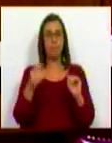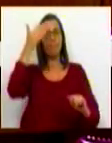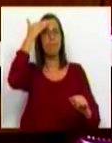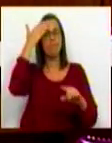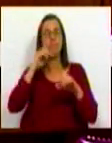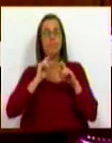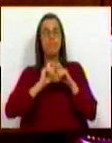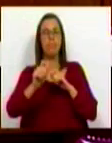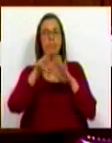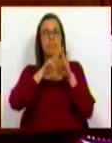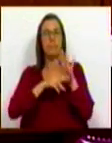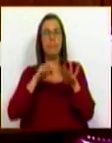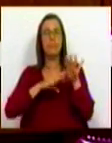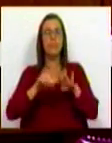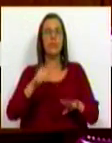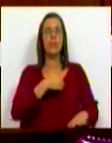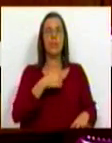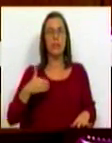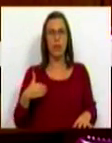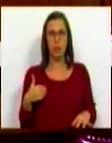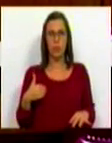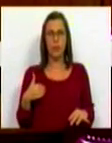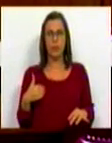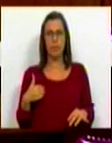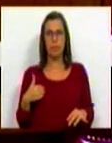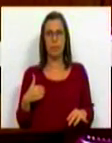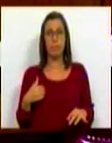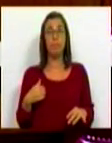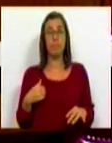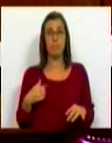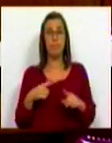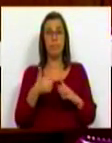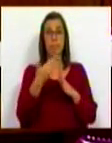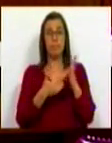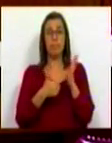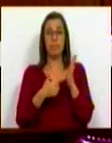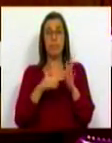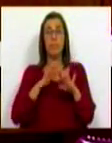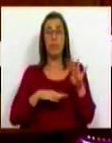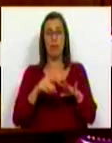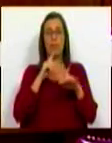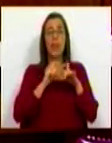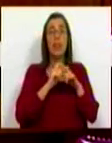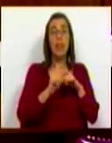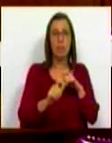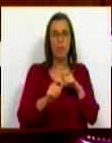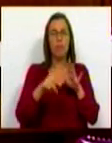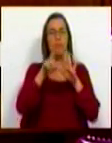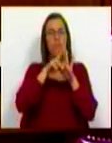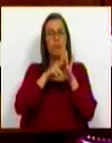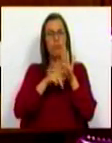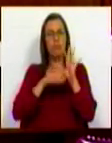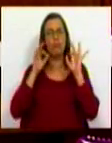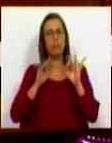prevê a definição e regulação dos atos em saúde. Este diploma procede à definição e à